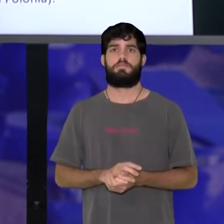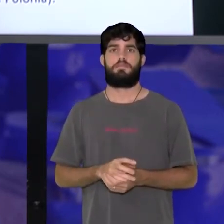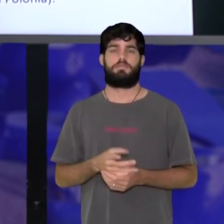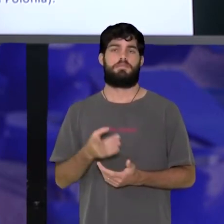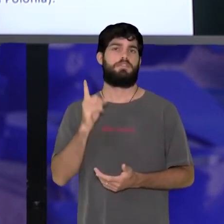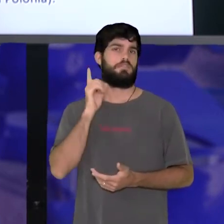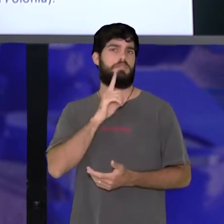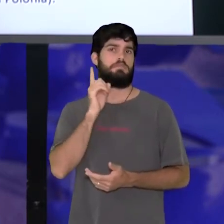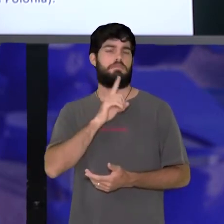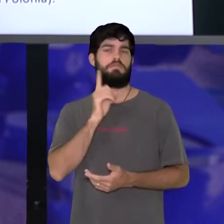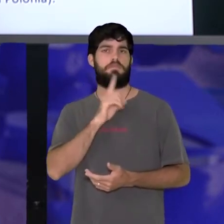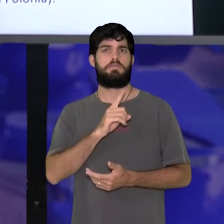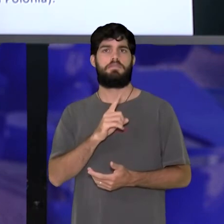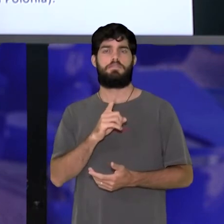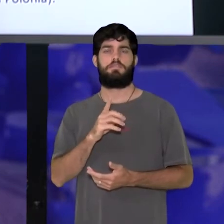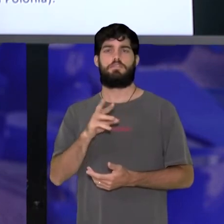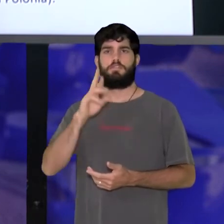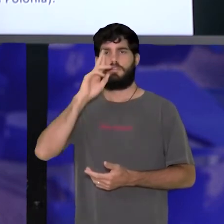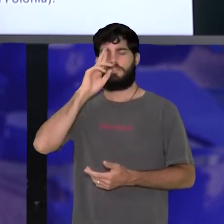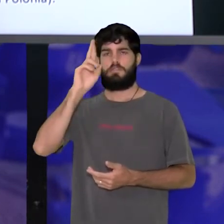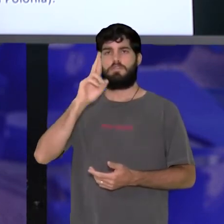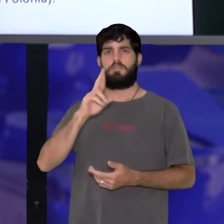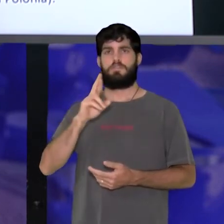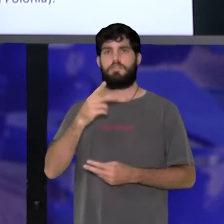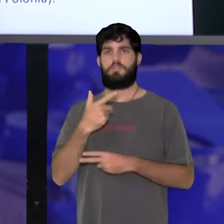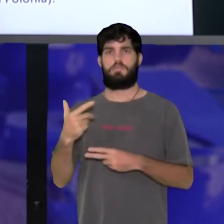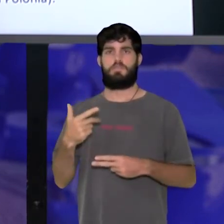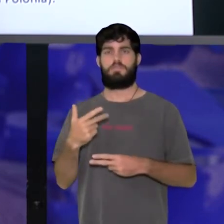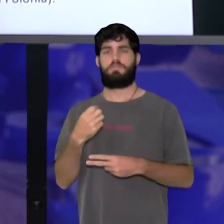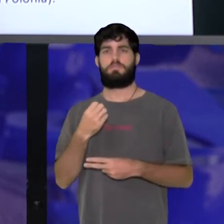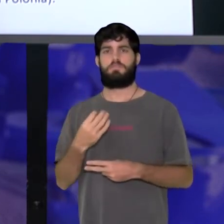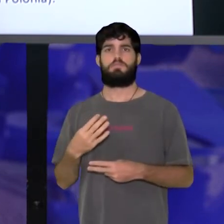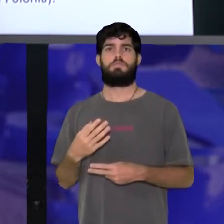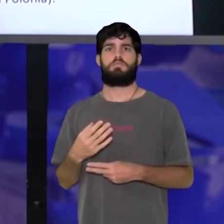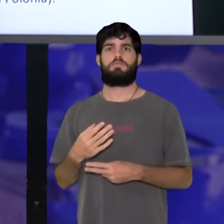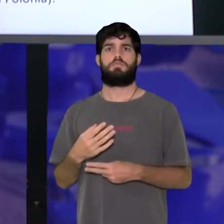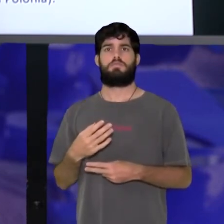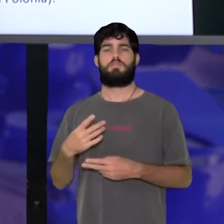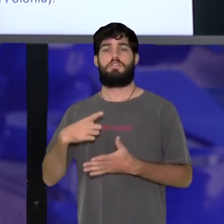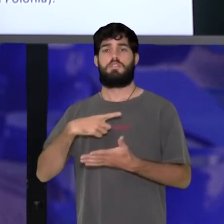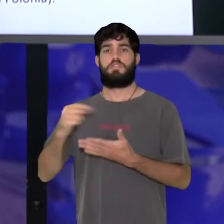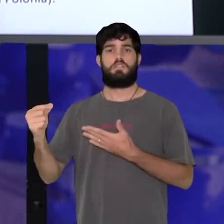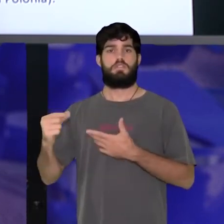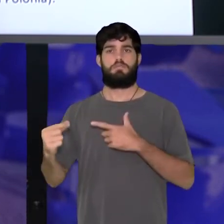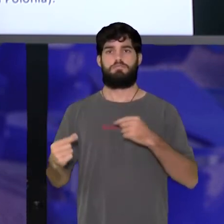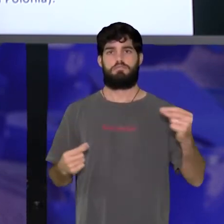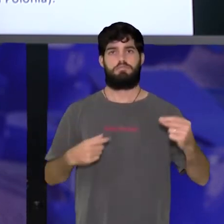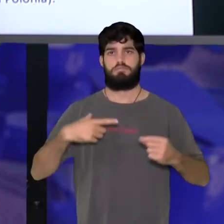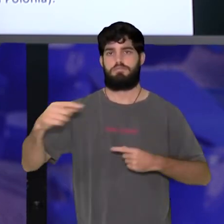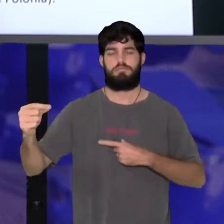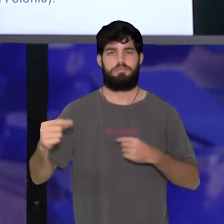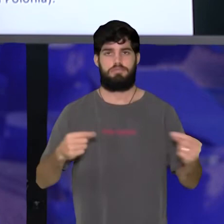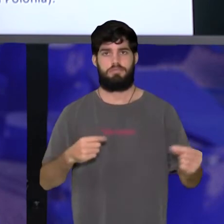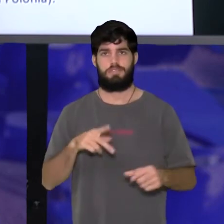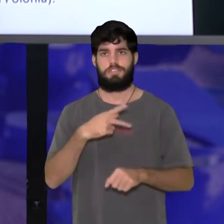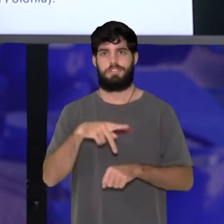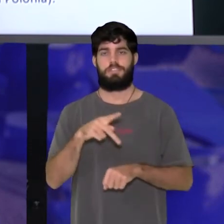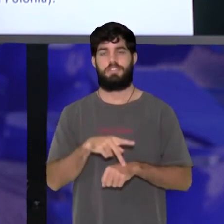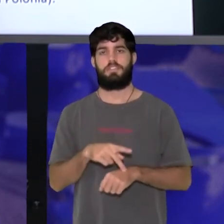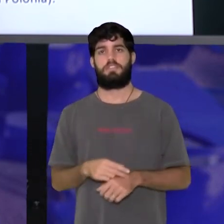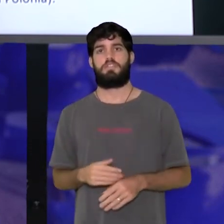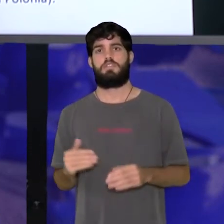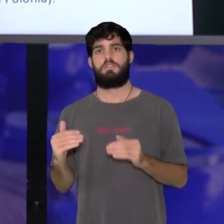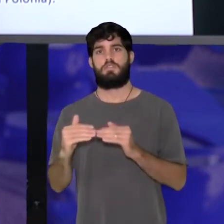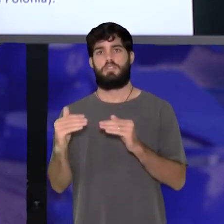de negócios extremamente vantajosos, eles fugiram do país. Combinaram com